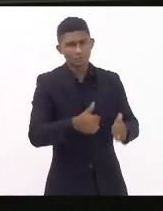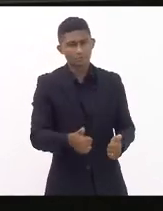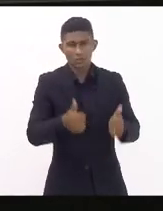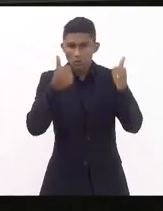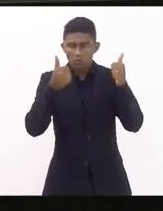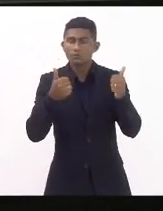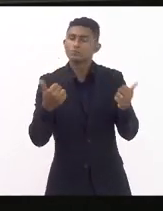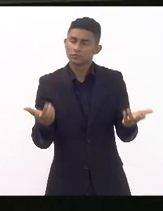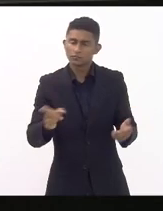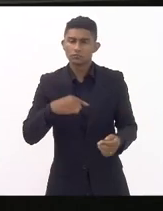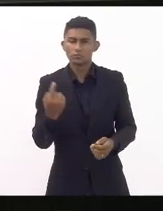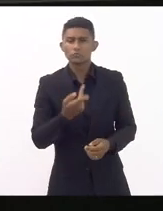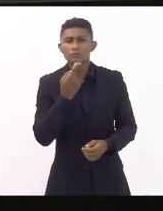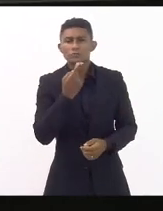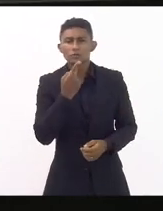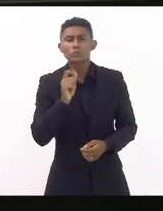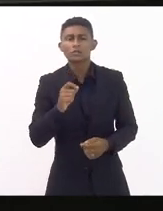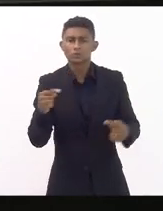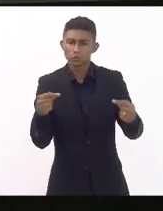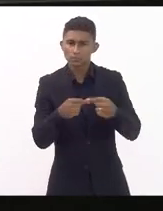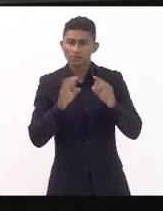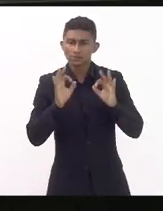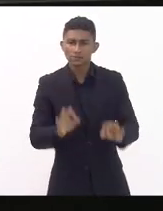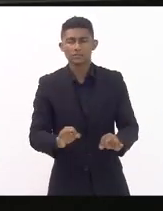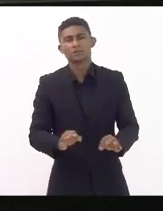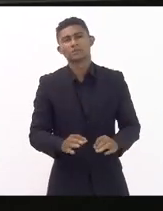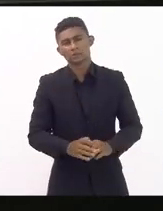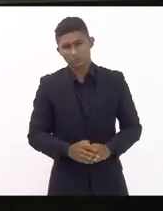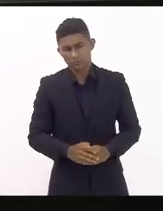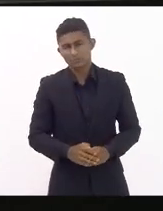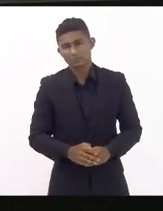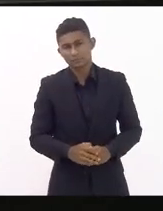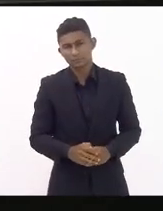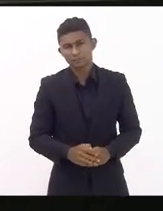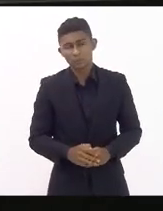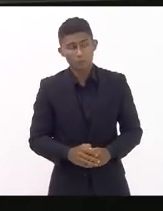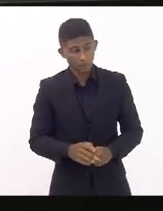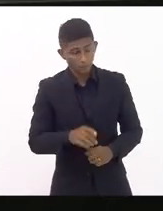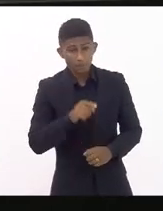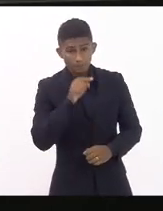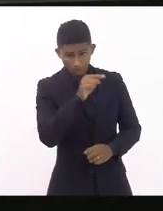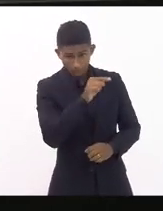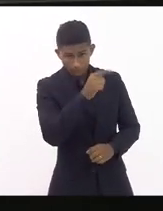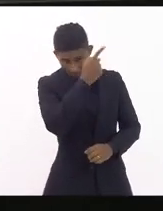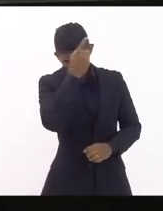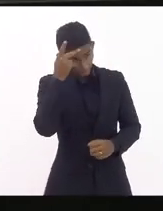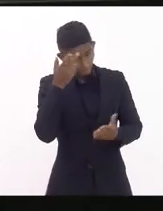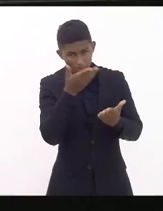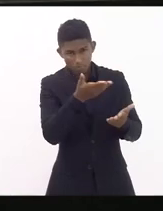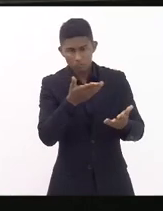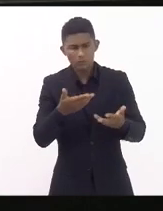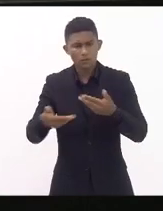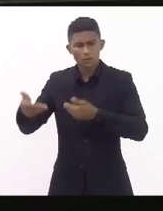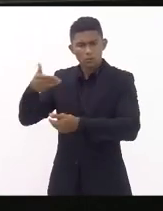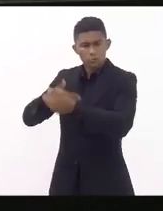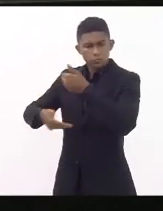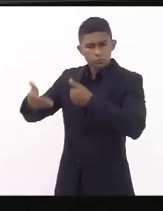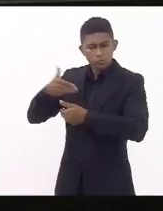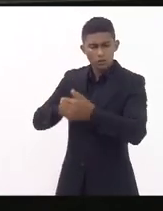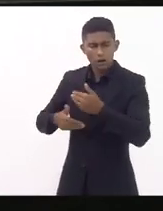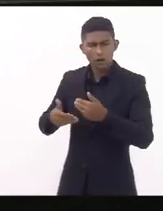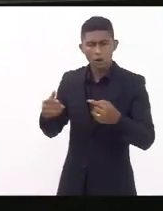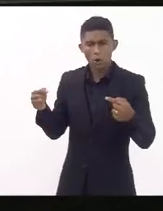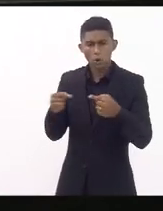a gente está falando, de dignidade. A oportunidade que a pessoa vai ter de ter um tratamento humanizado